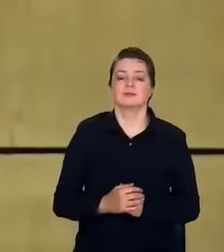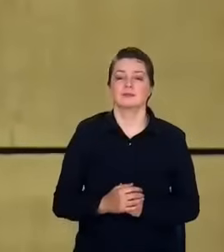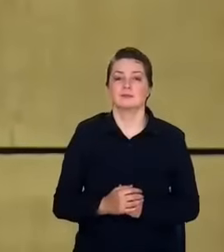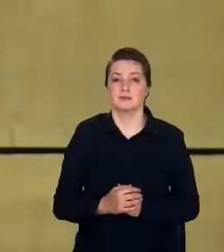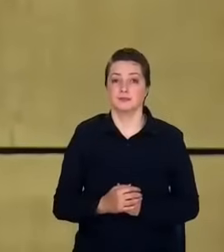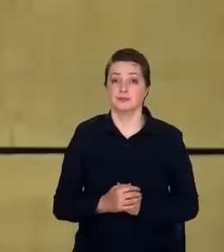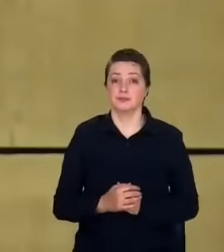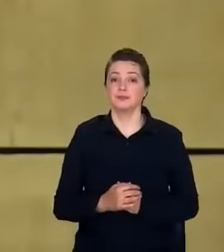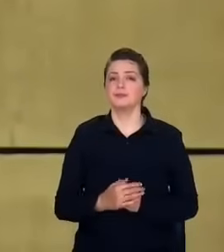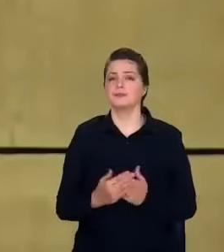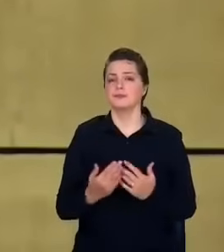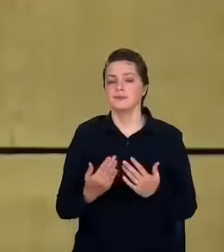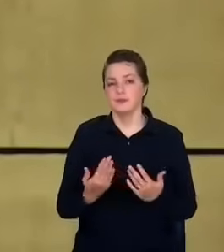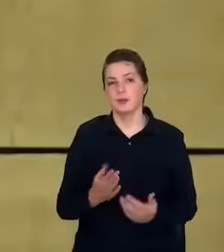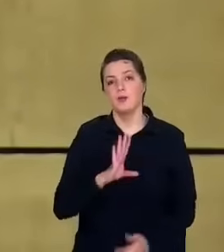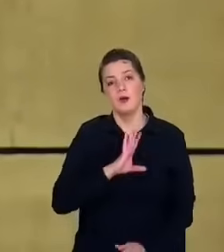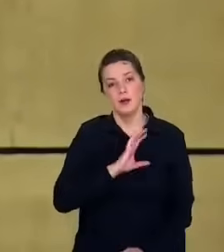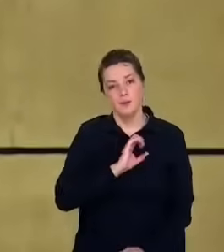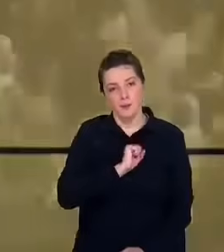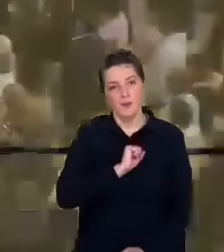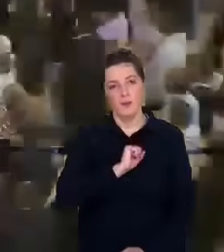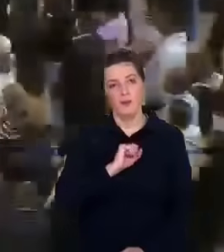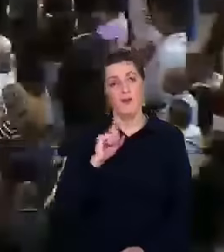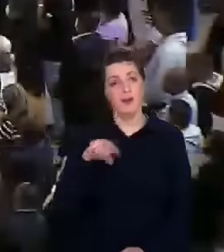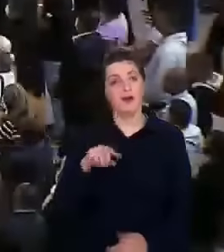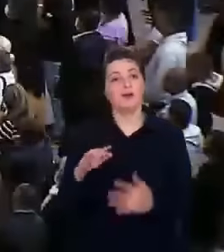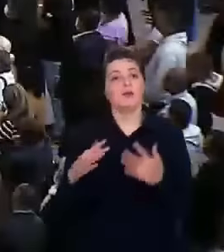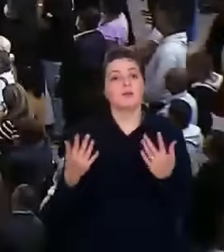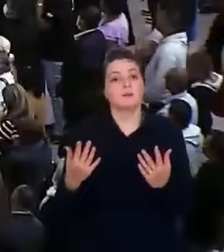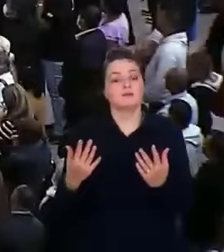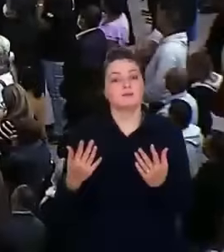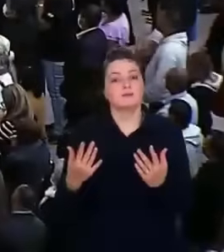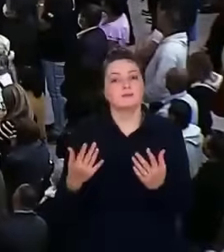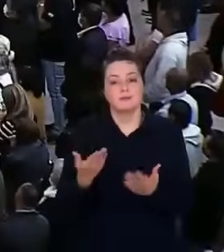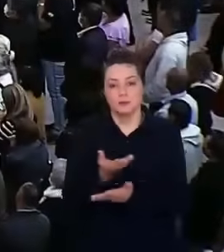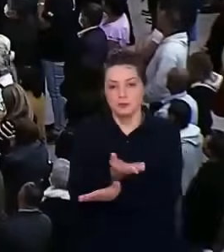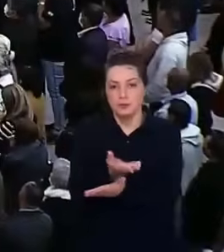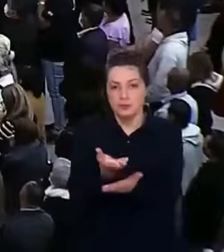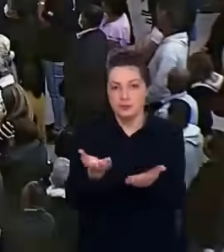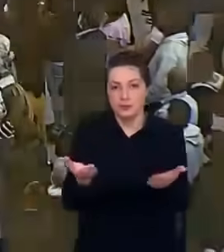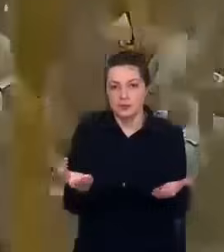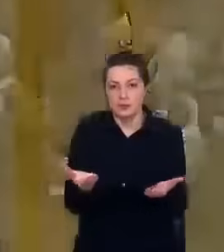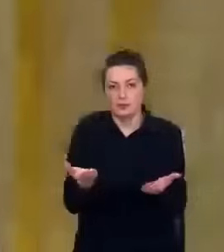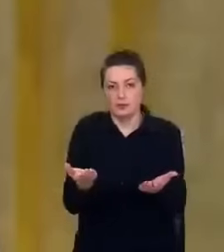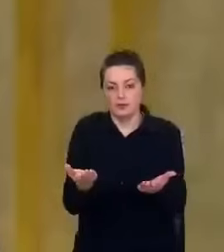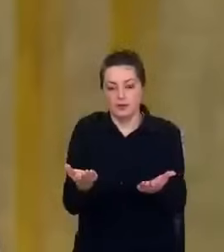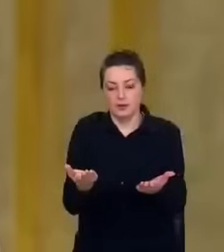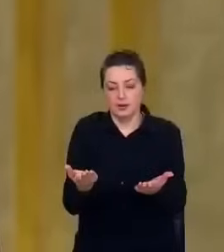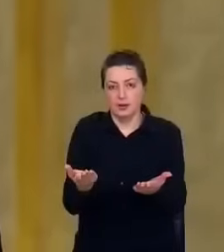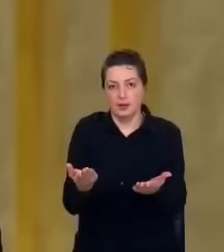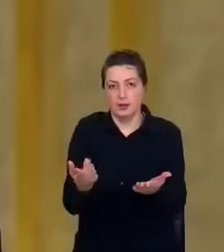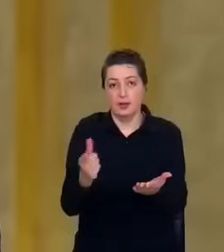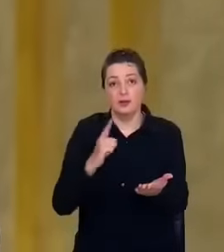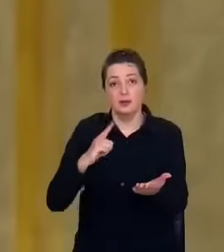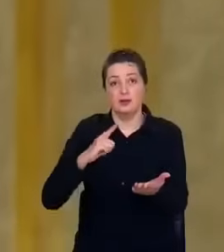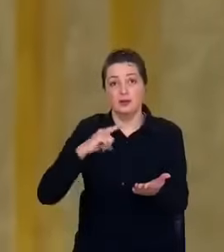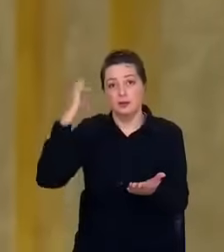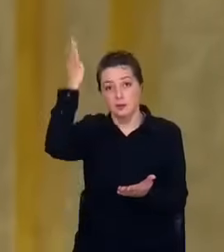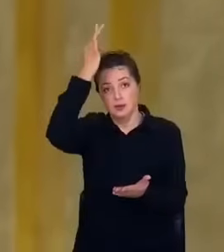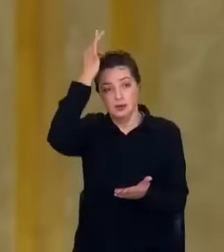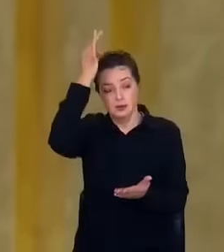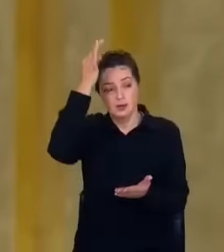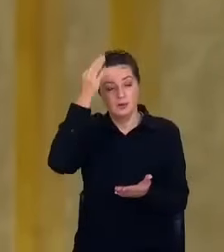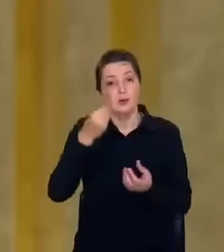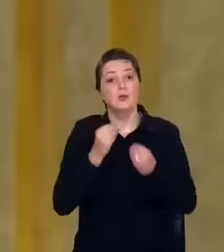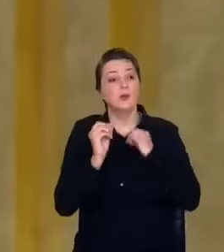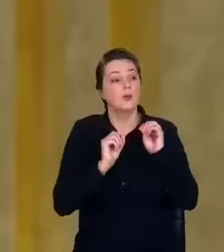o amor é este. É você dar aquilo que você tem recebido. E é isso que eu quero